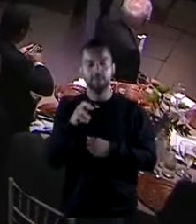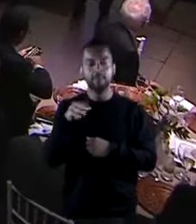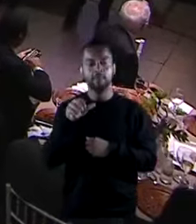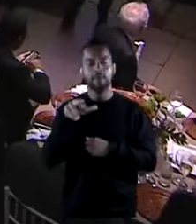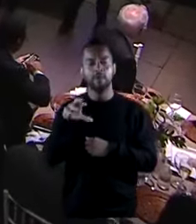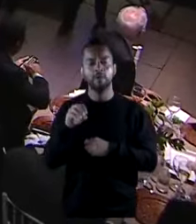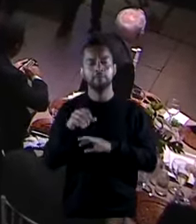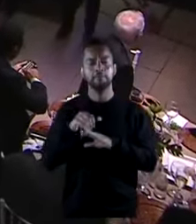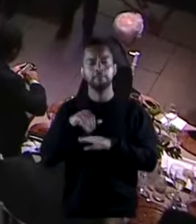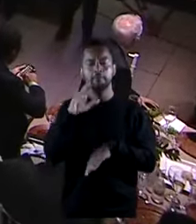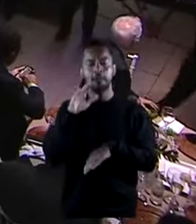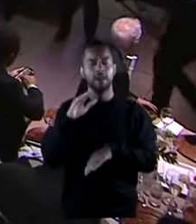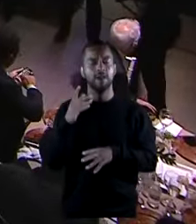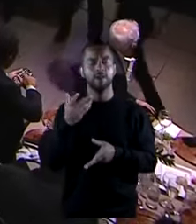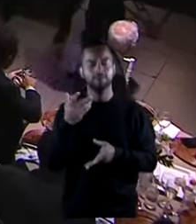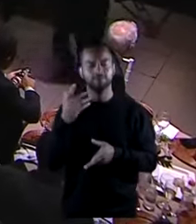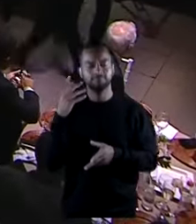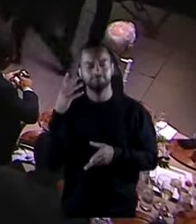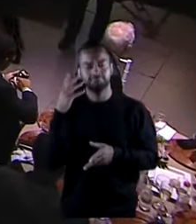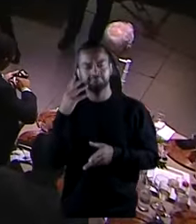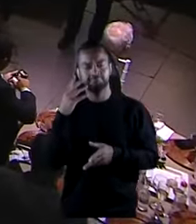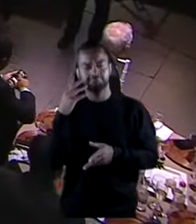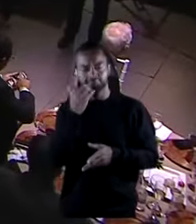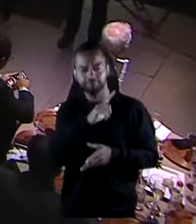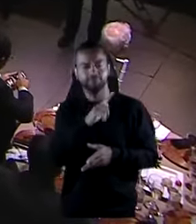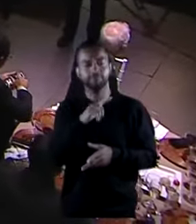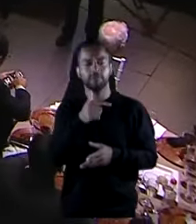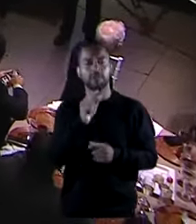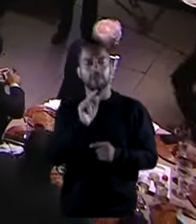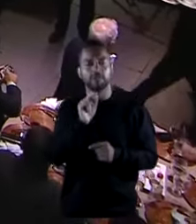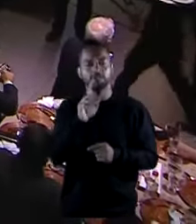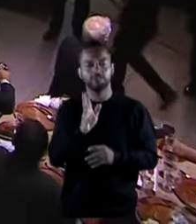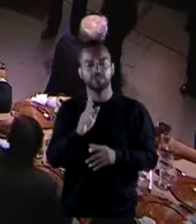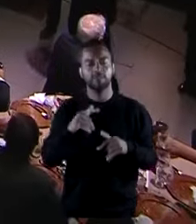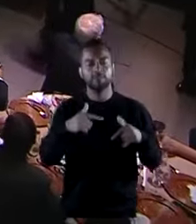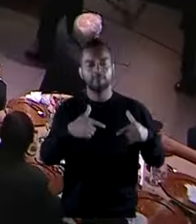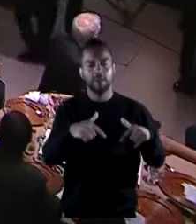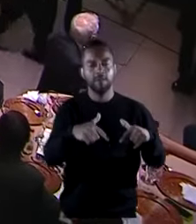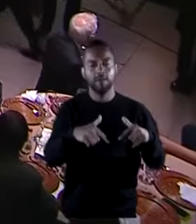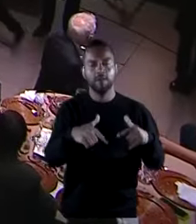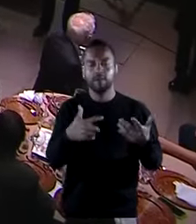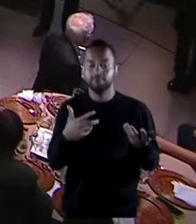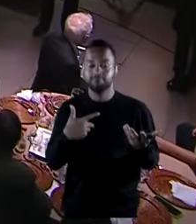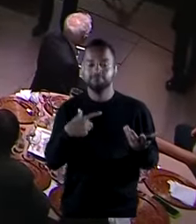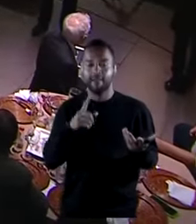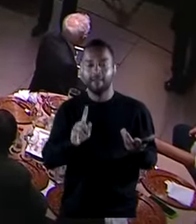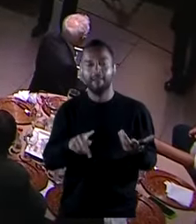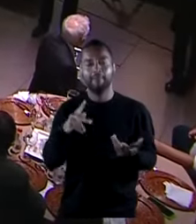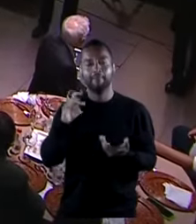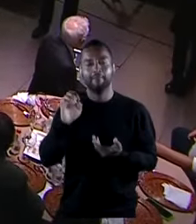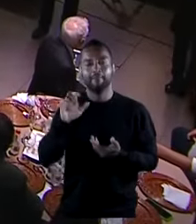maior goleador que você já viu atuar? É o outro cara do outro planeta, né? O Pelé, né?